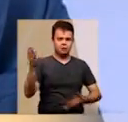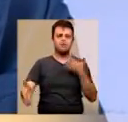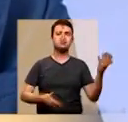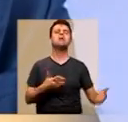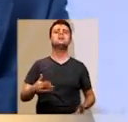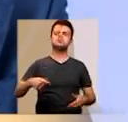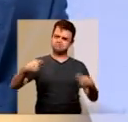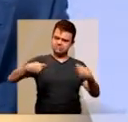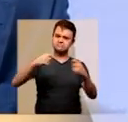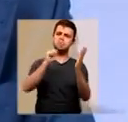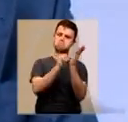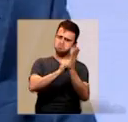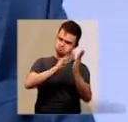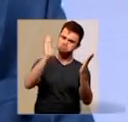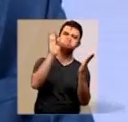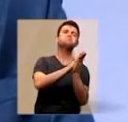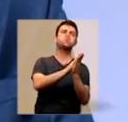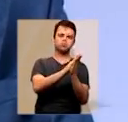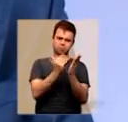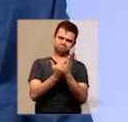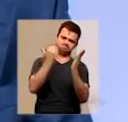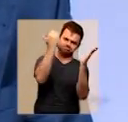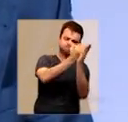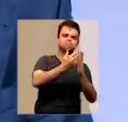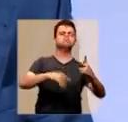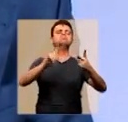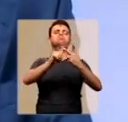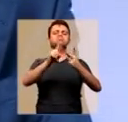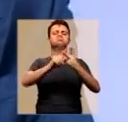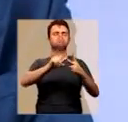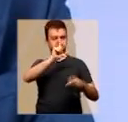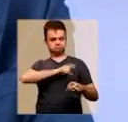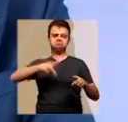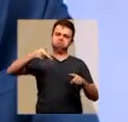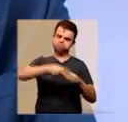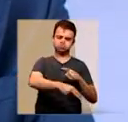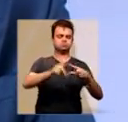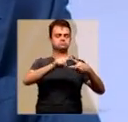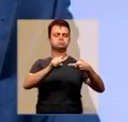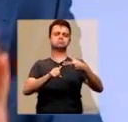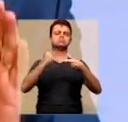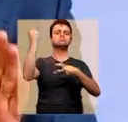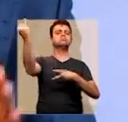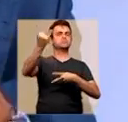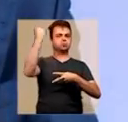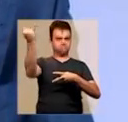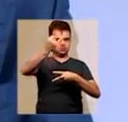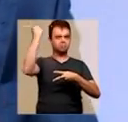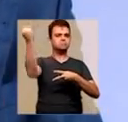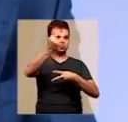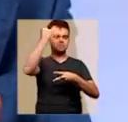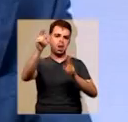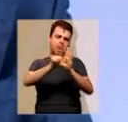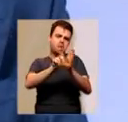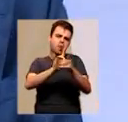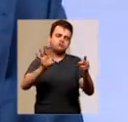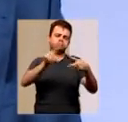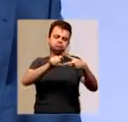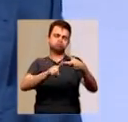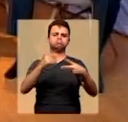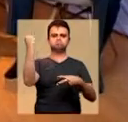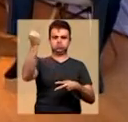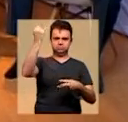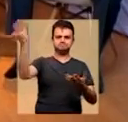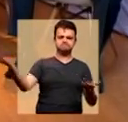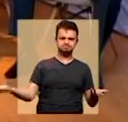de mexer-se no bolso e suspender a carteira de habilitação. Acho que são 2 sanções importantíssimas que a legislação permite que se aplique.